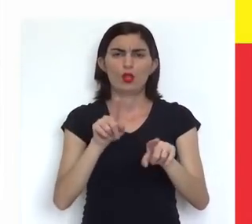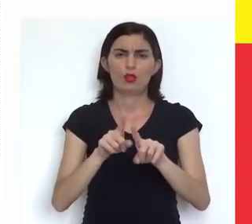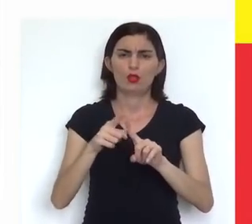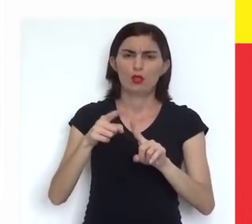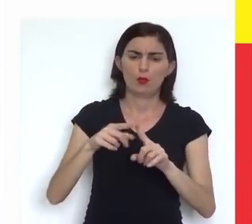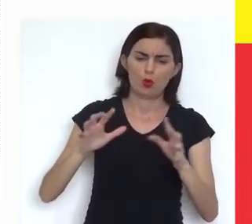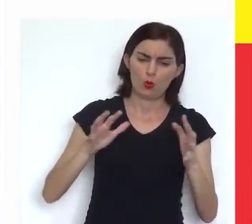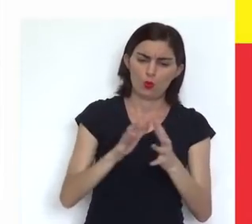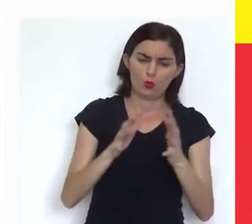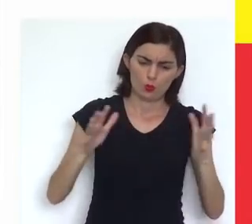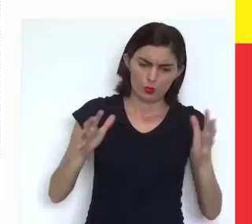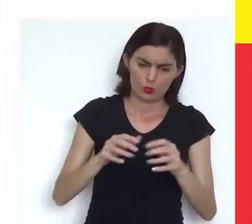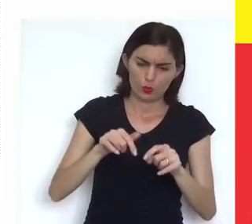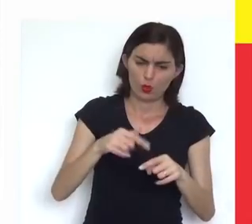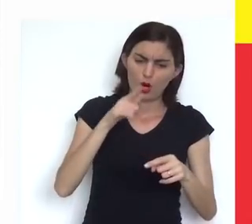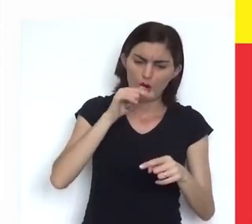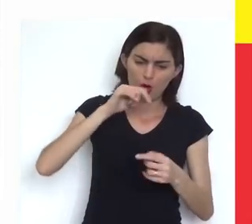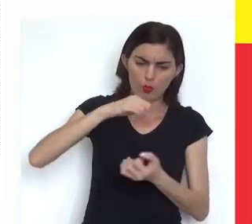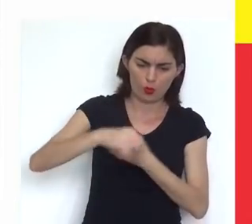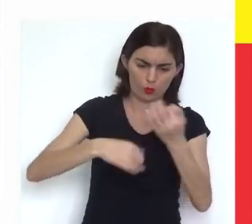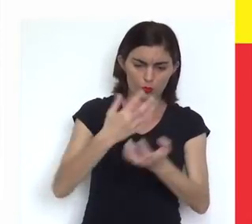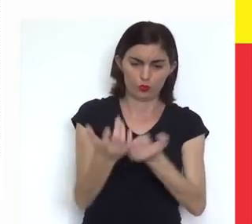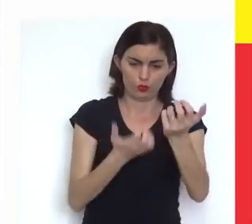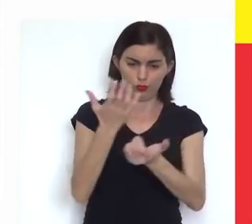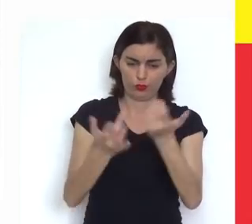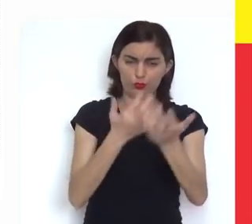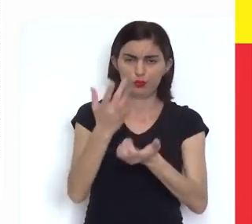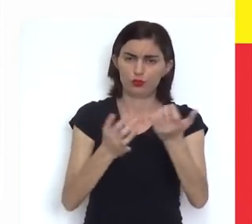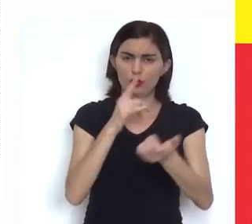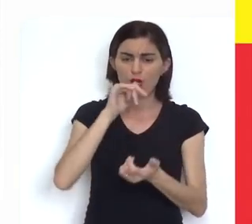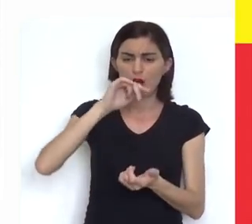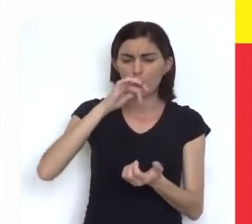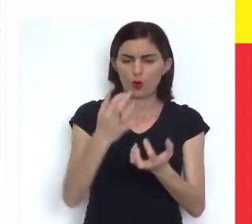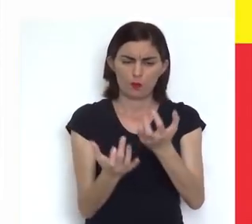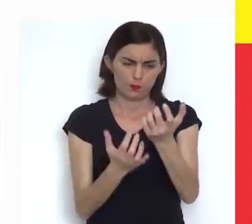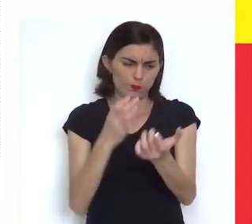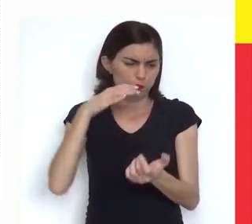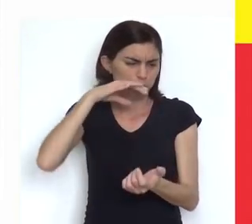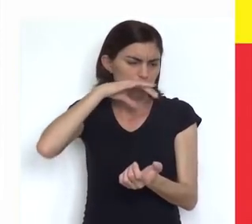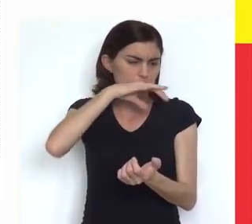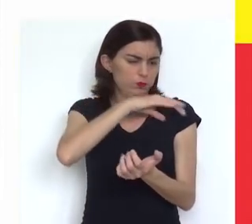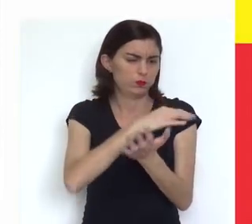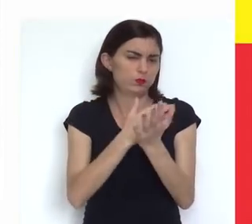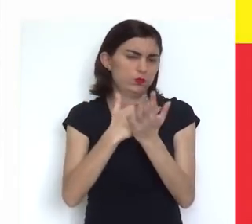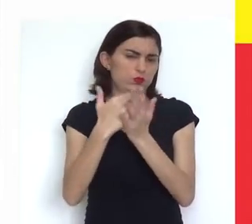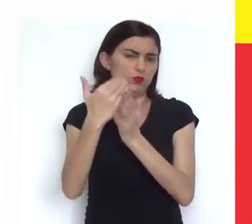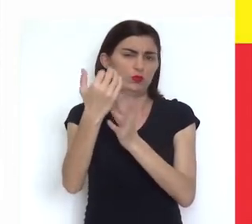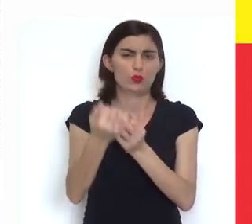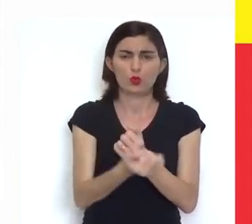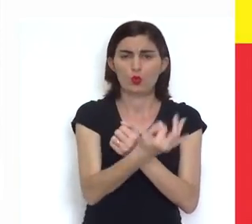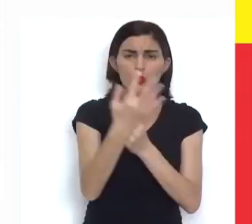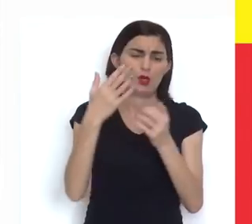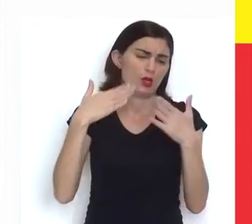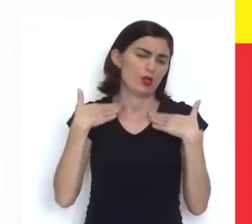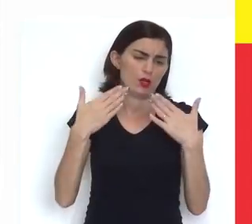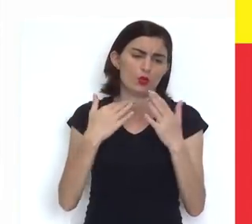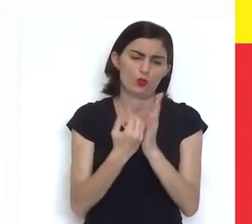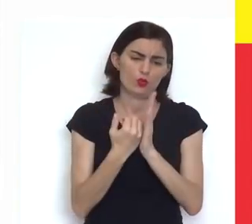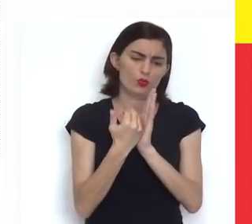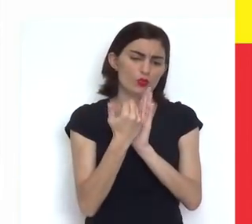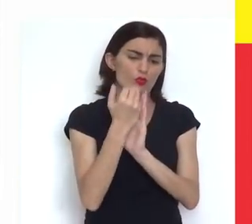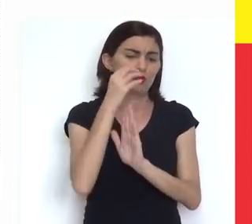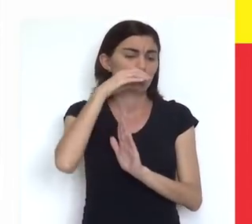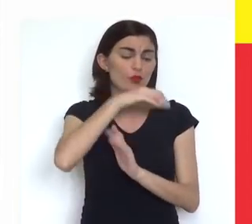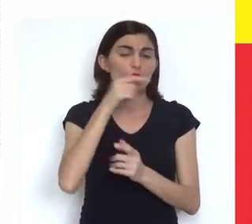algum tipo de pressão, tá? A água ela era aquecida em grandes quantidades de calor,